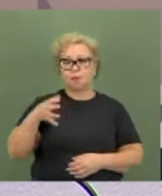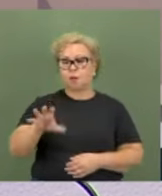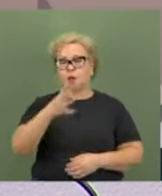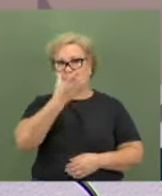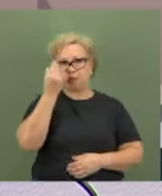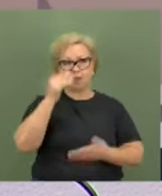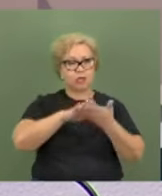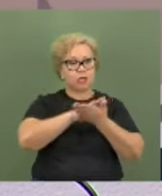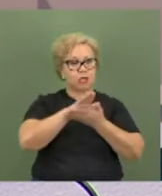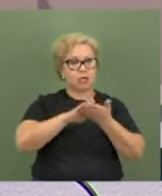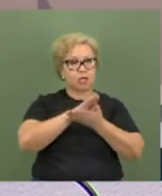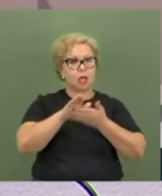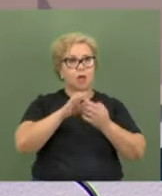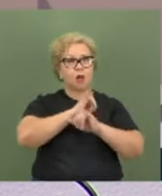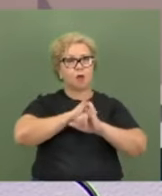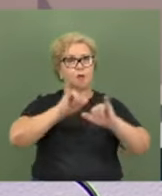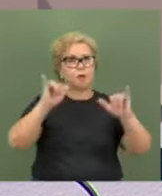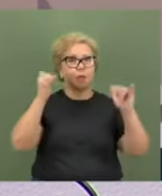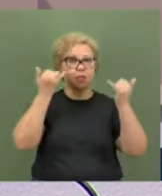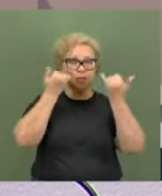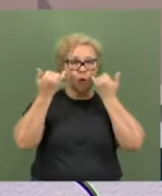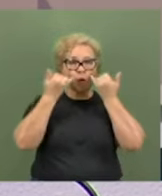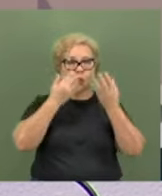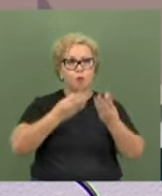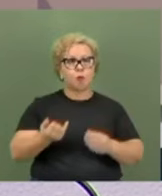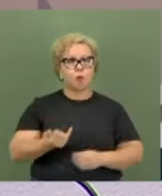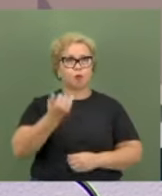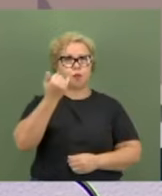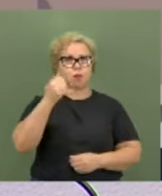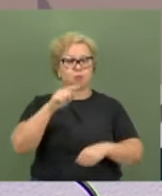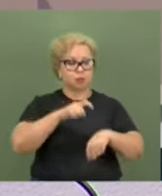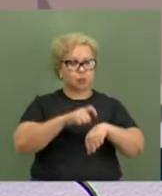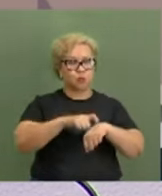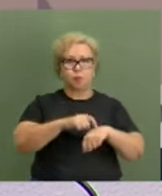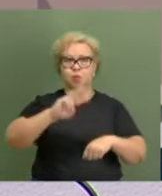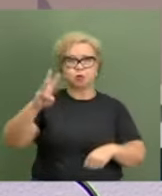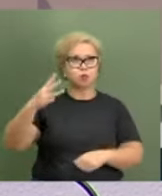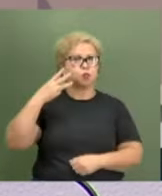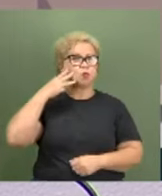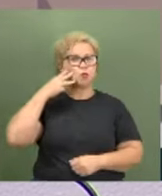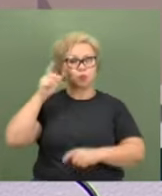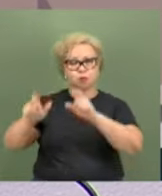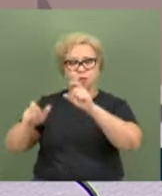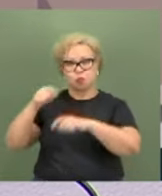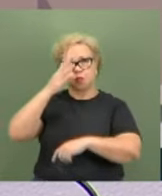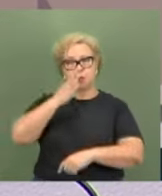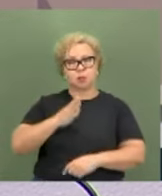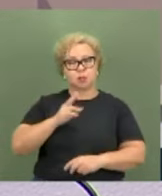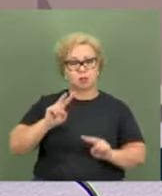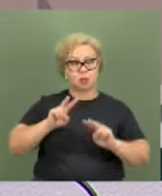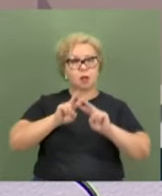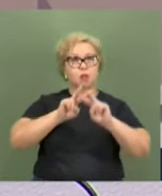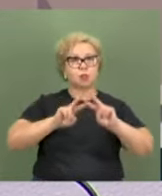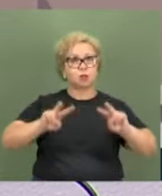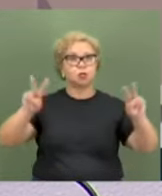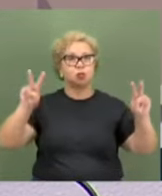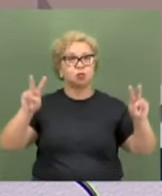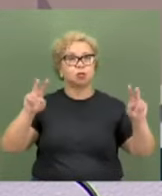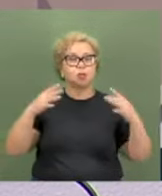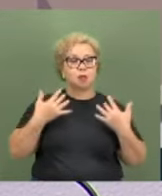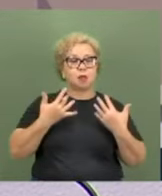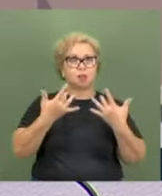informação muito importante, porque eu sei que neste momento estão milhões de brasileiros a ouvir esta audiência e com